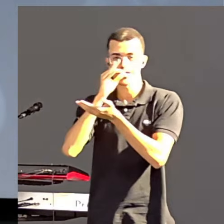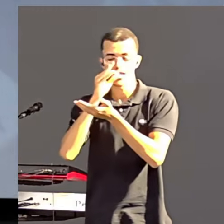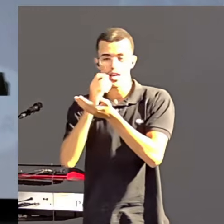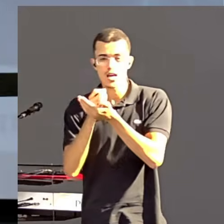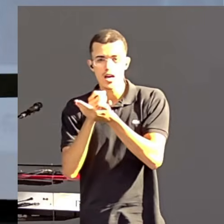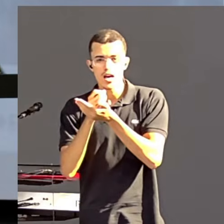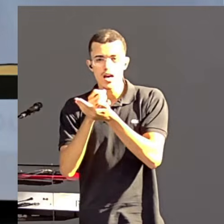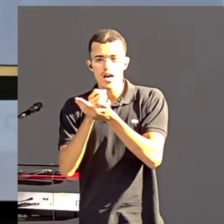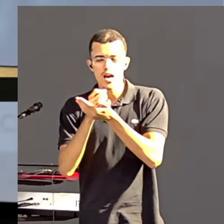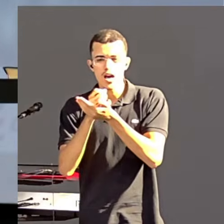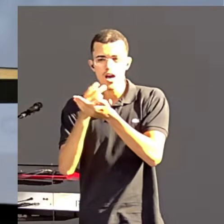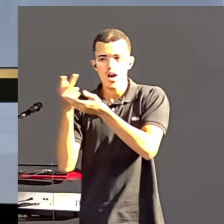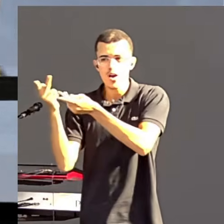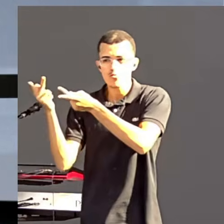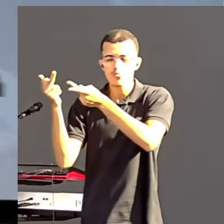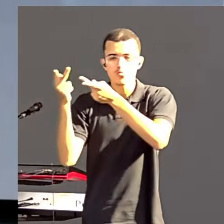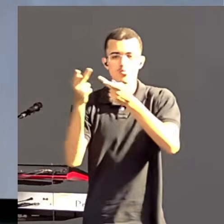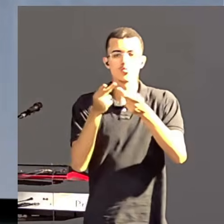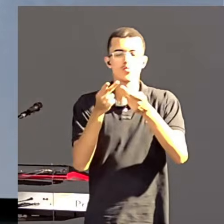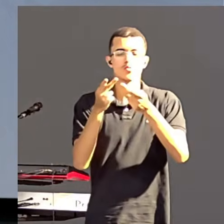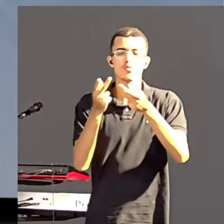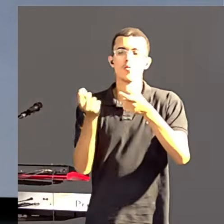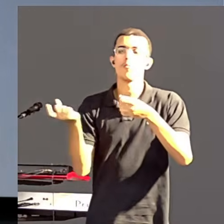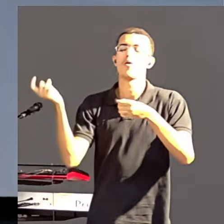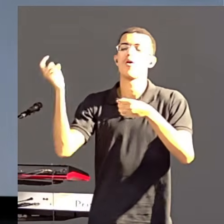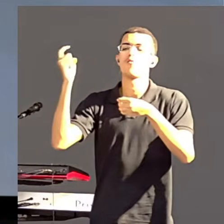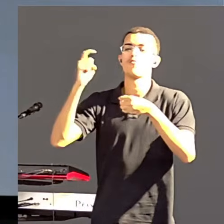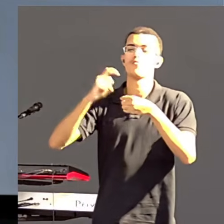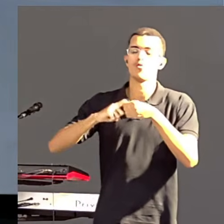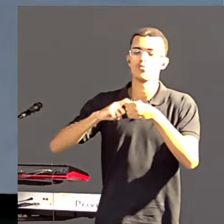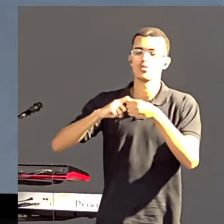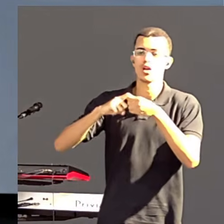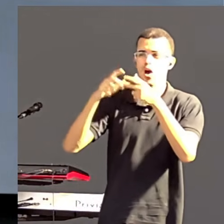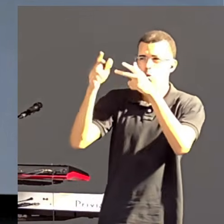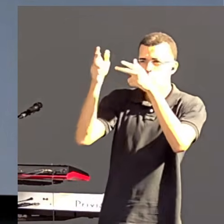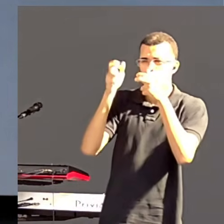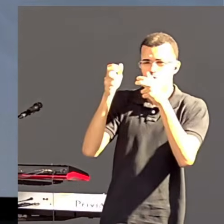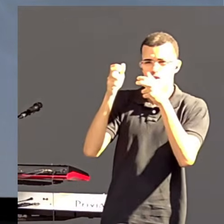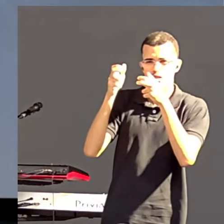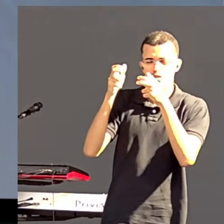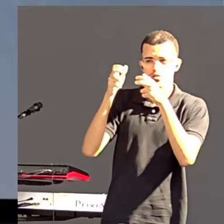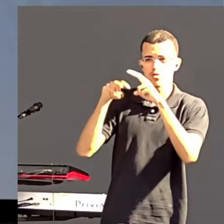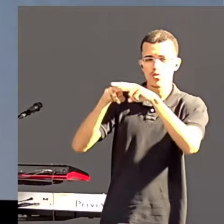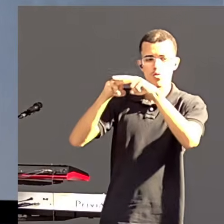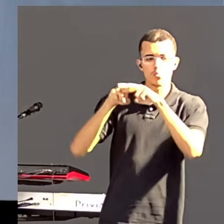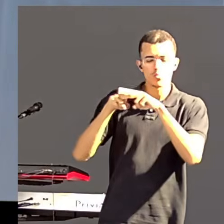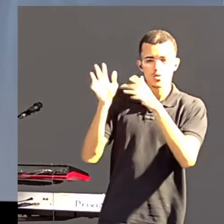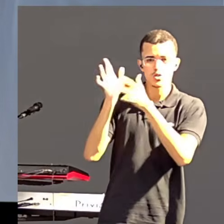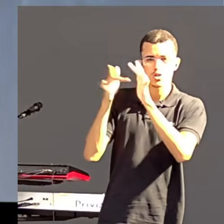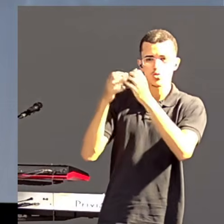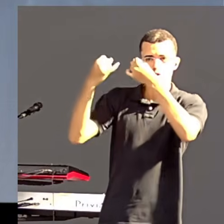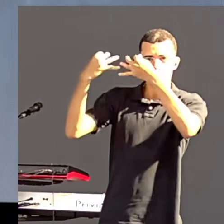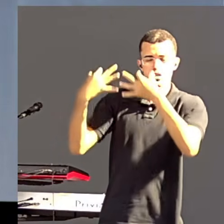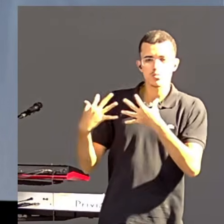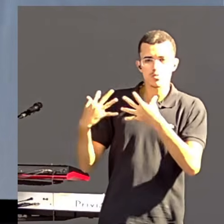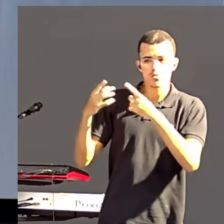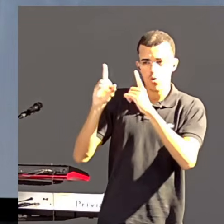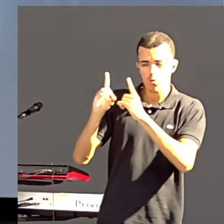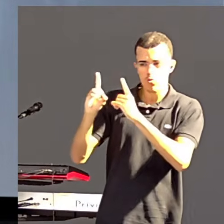convidando para retornar a esse lugar de alerta, porque foi isso que Jesus disse, irmãos, com os seus